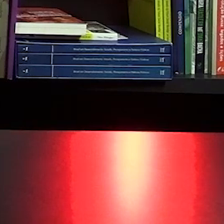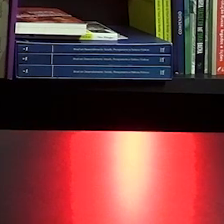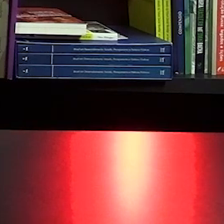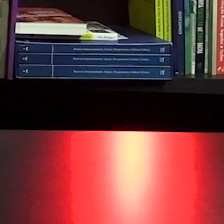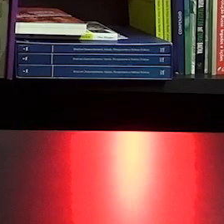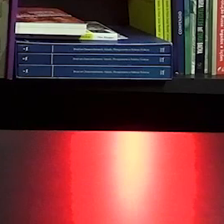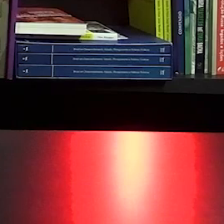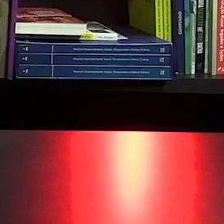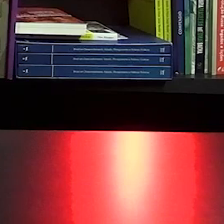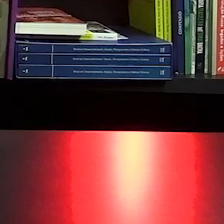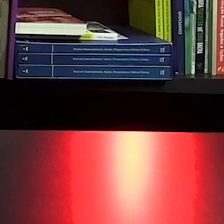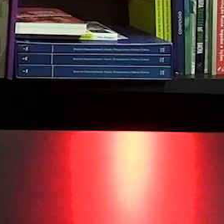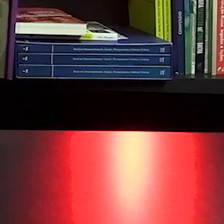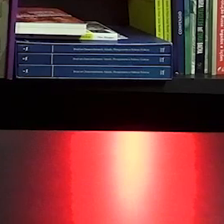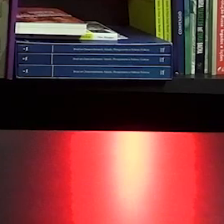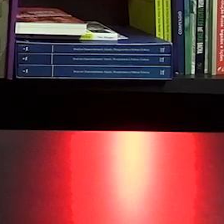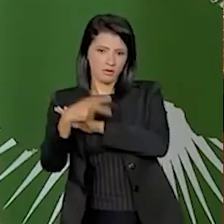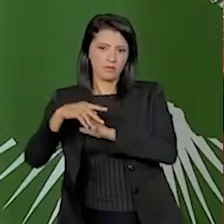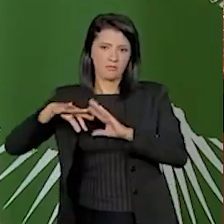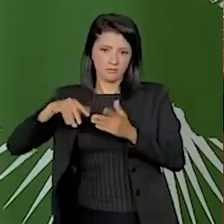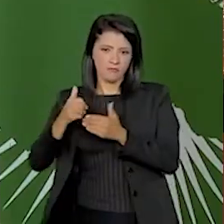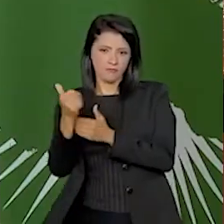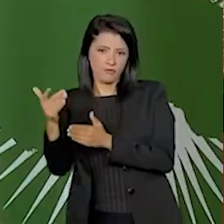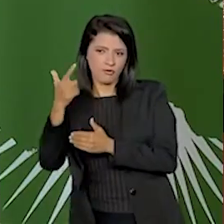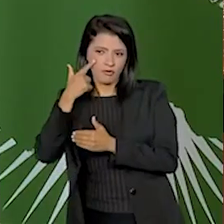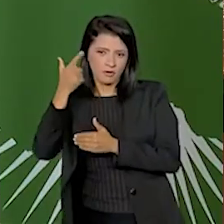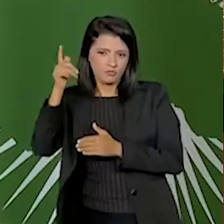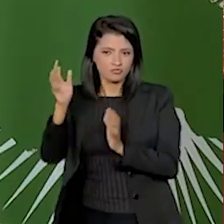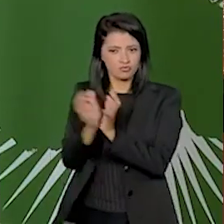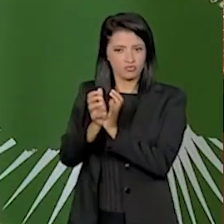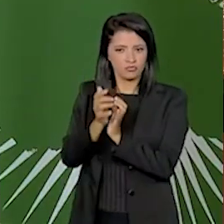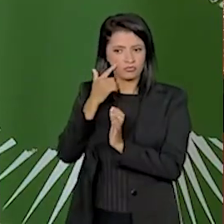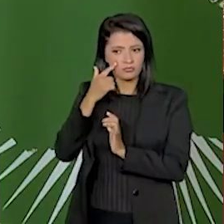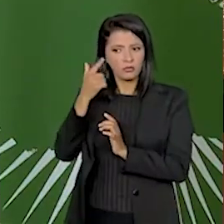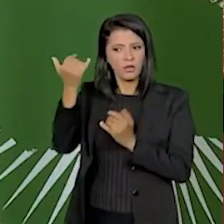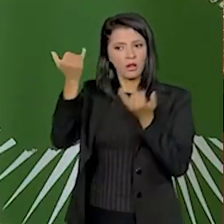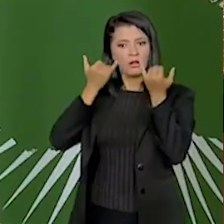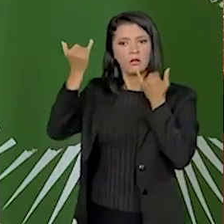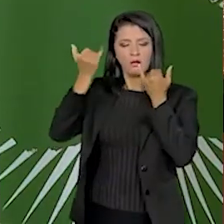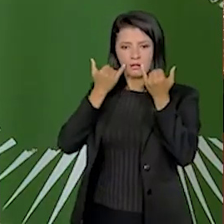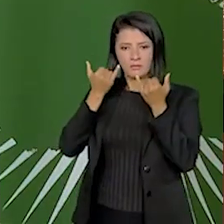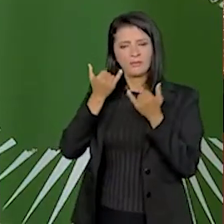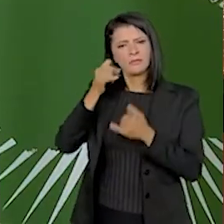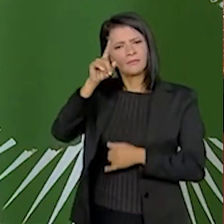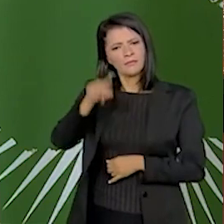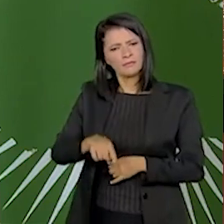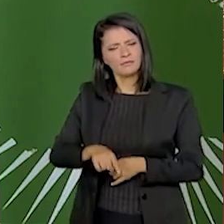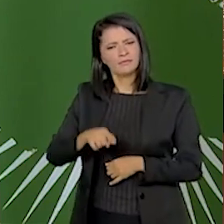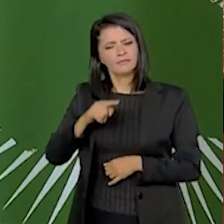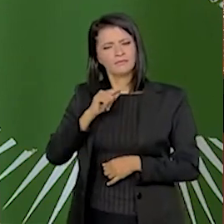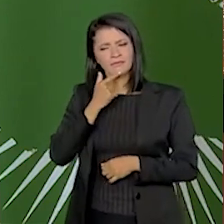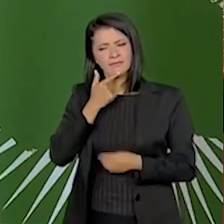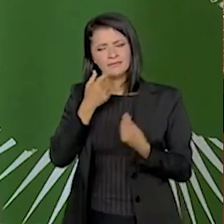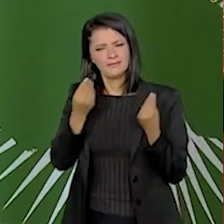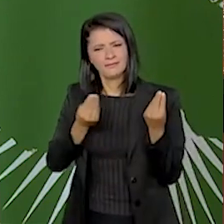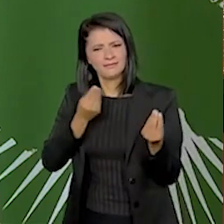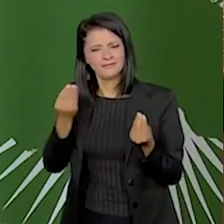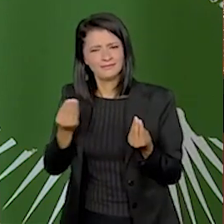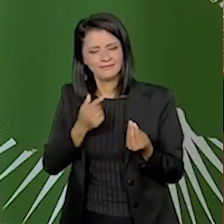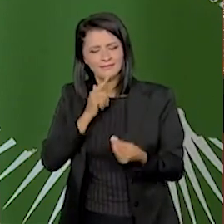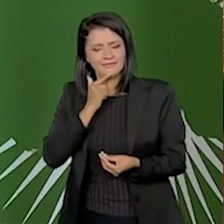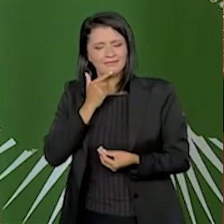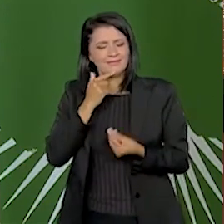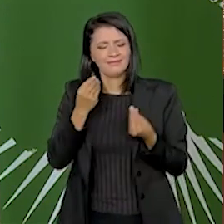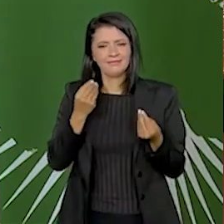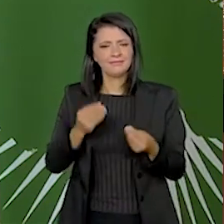Oak nur e Lula deu uma entrevista coletiva em adisabeba onde ele